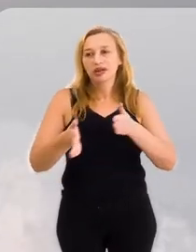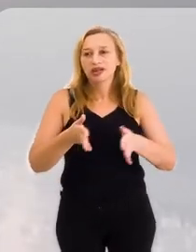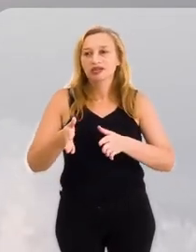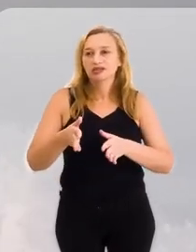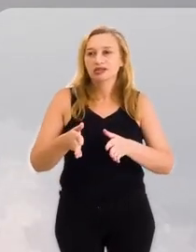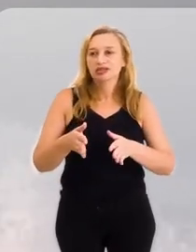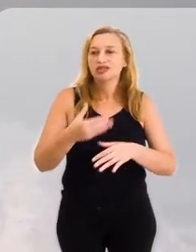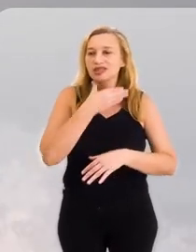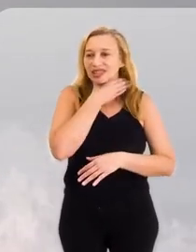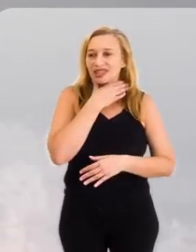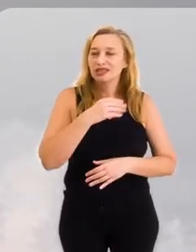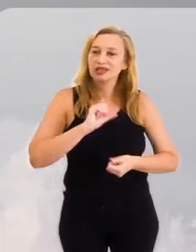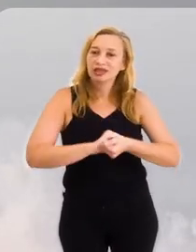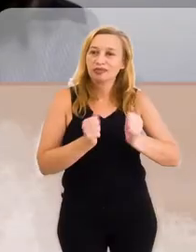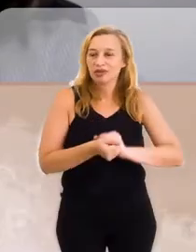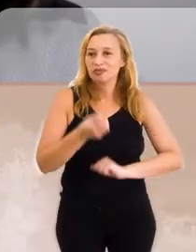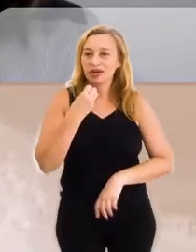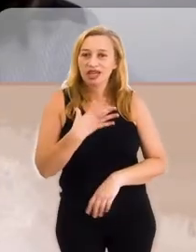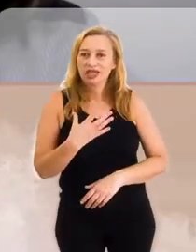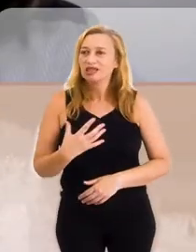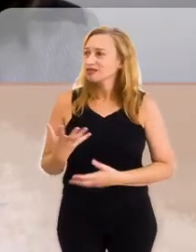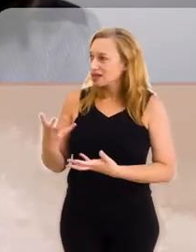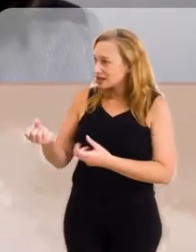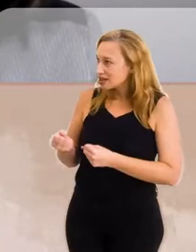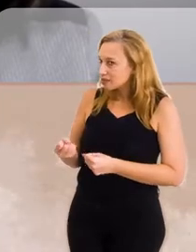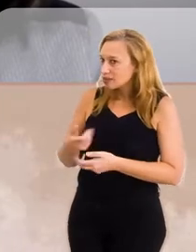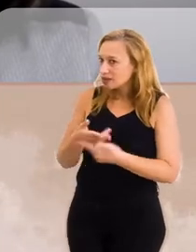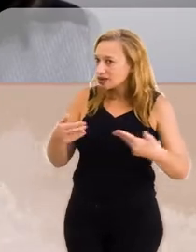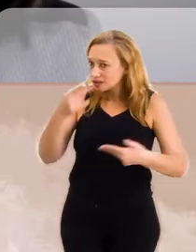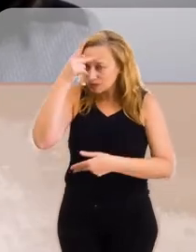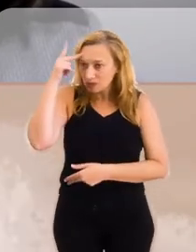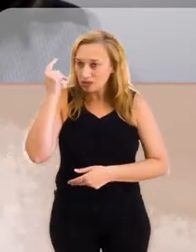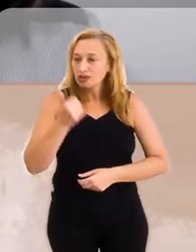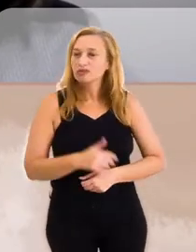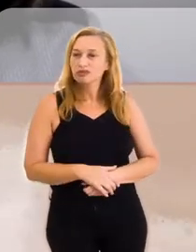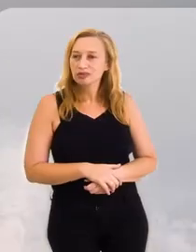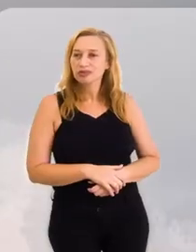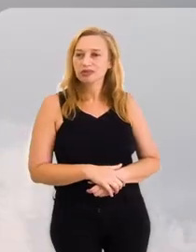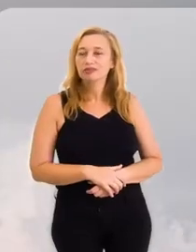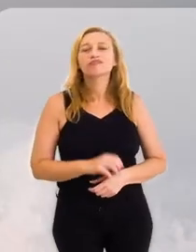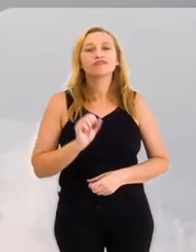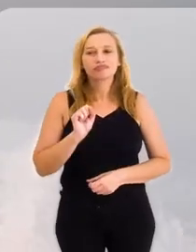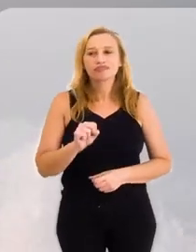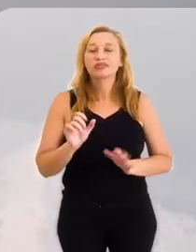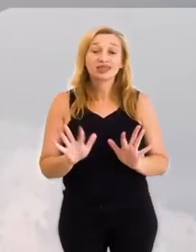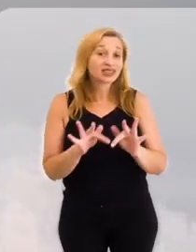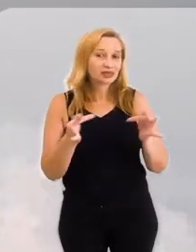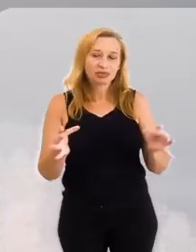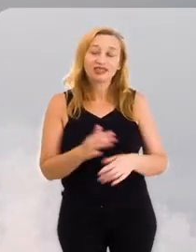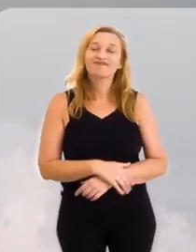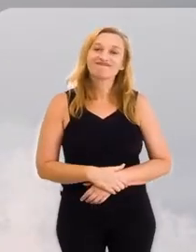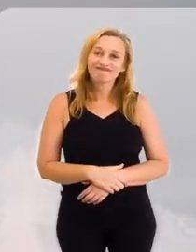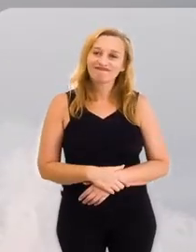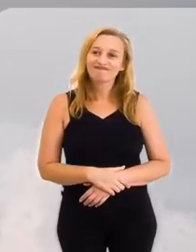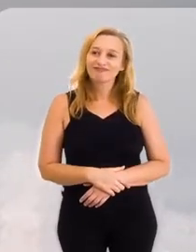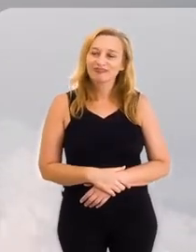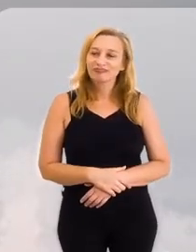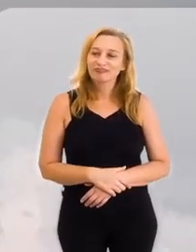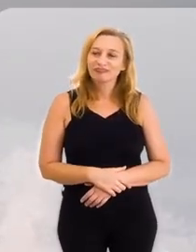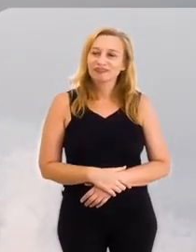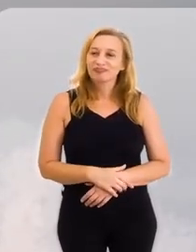período de crise tanta Deco a muito bem e tem sido bem recebido pelas pessoas em Ele é simples inclusive